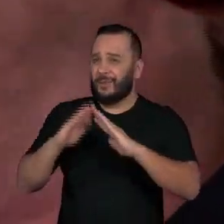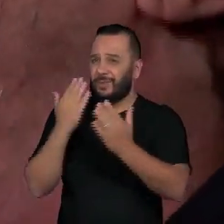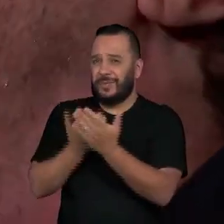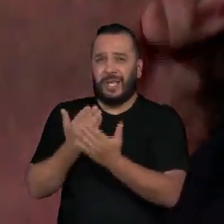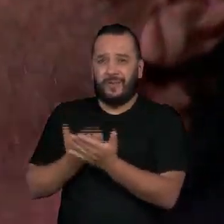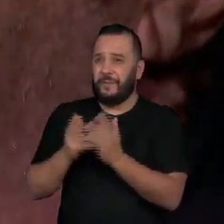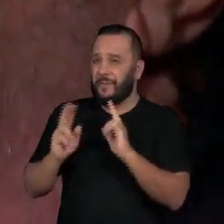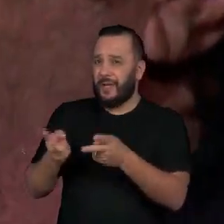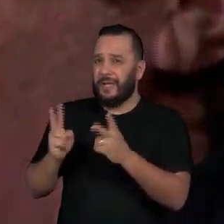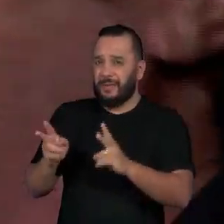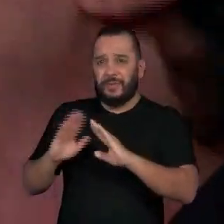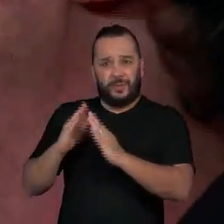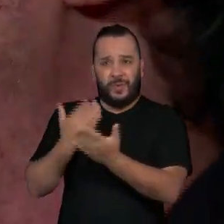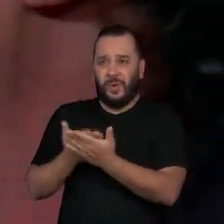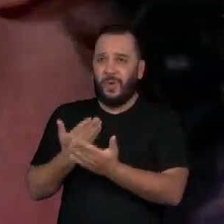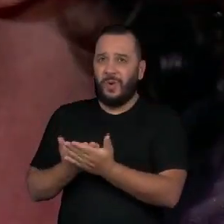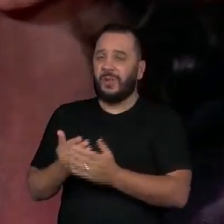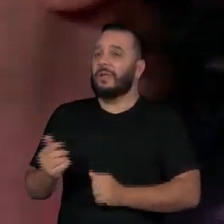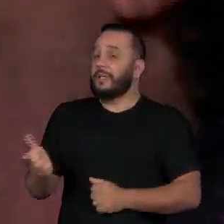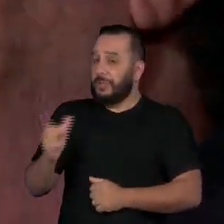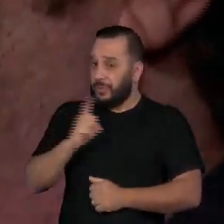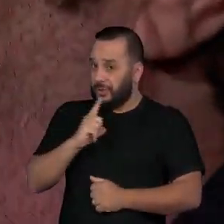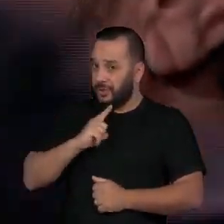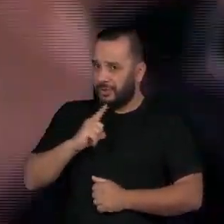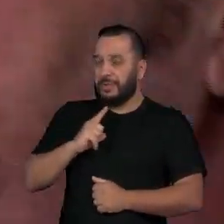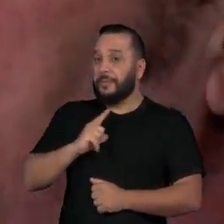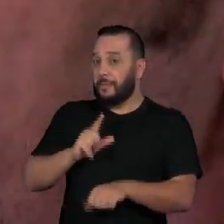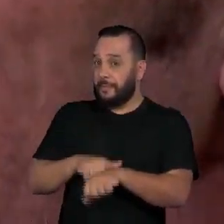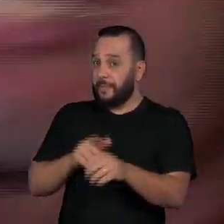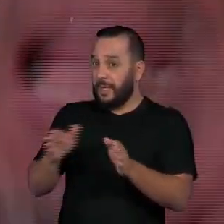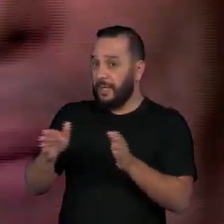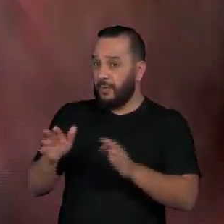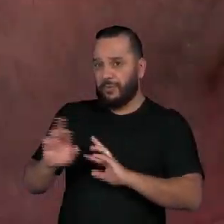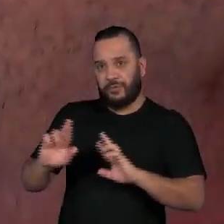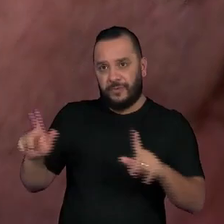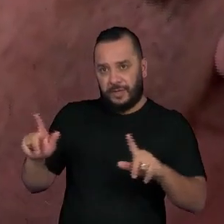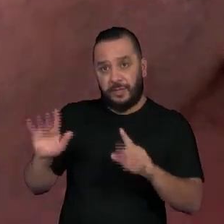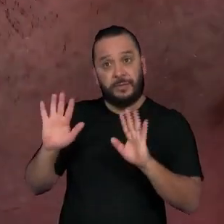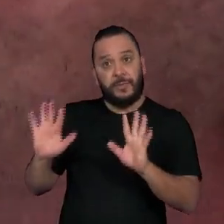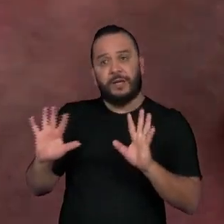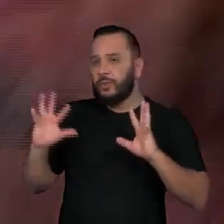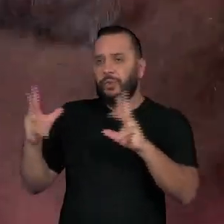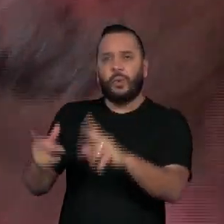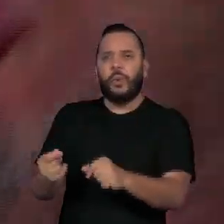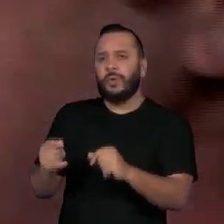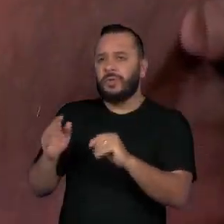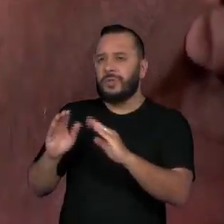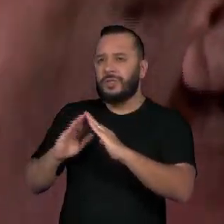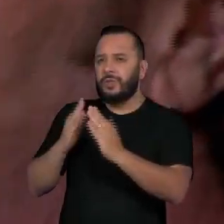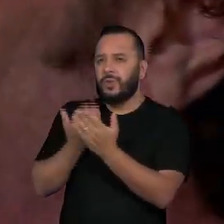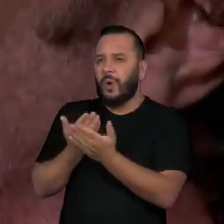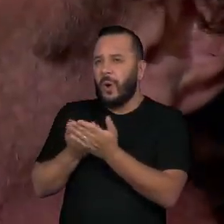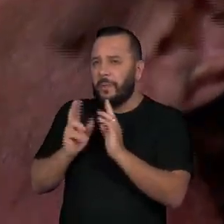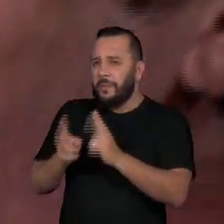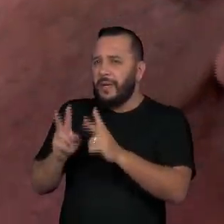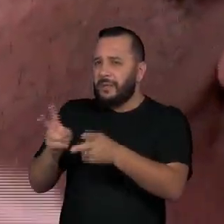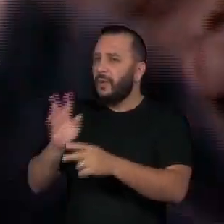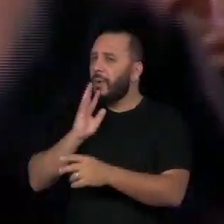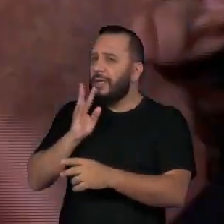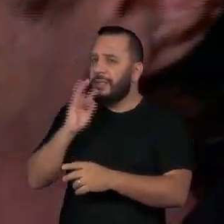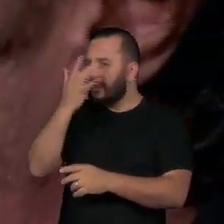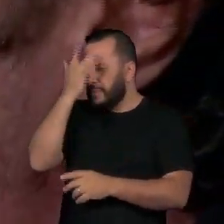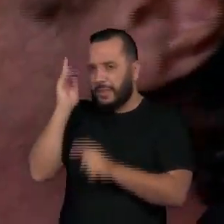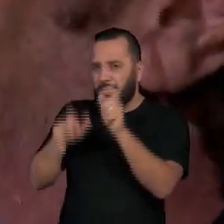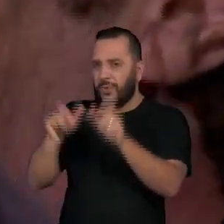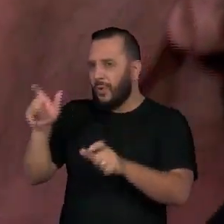mesmo colégio muito alguma com alguns em épocas diferentes pela diferença de idade mas todos do mesmo colégio todos conhecendo as mesmas pessoas